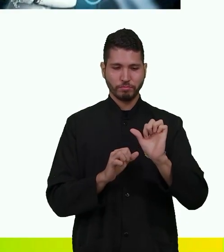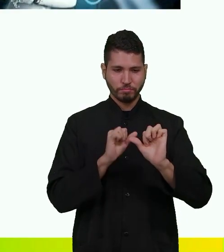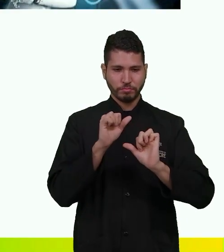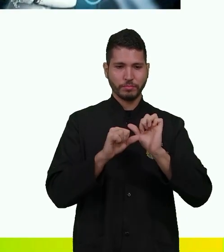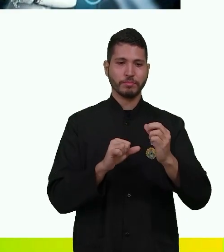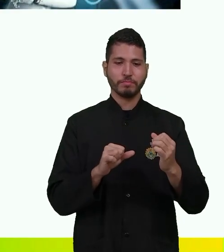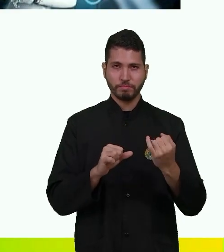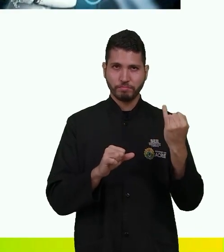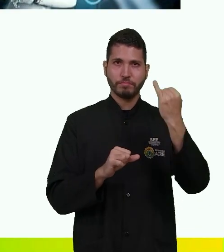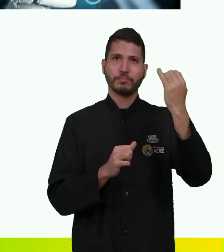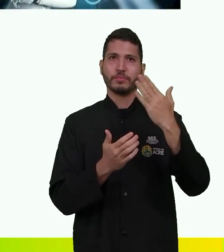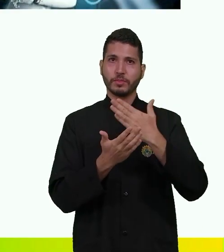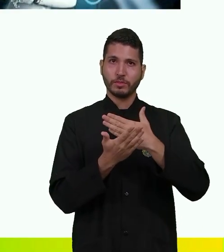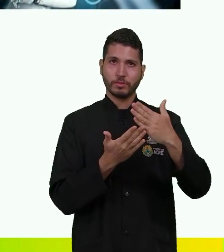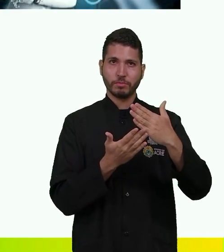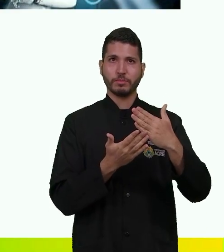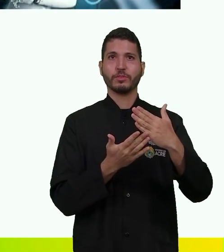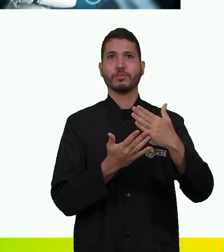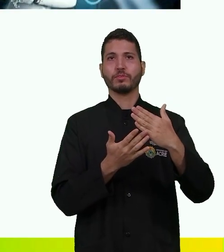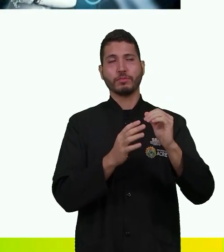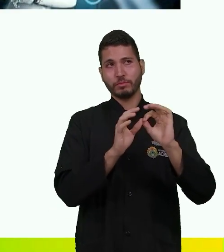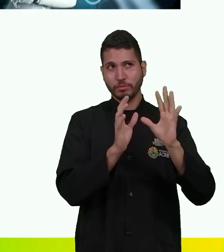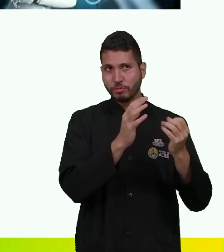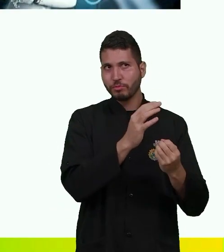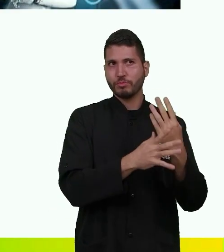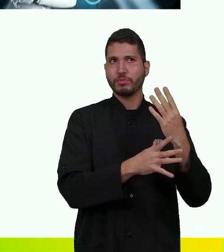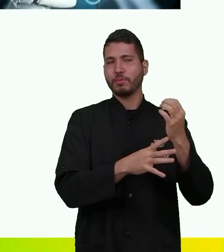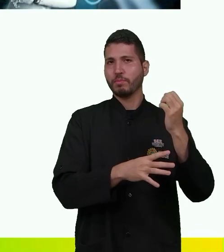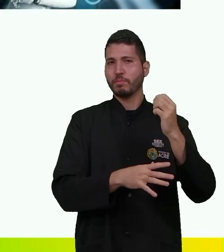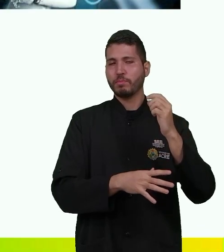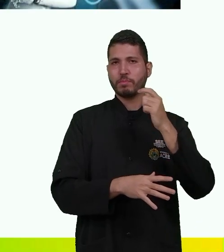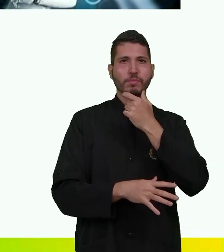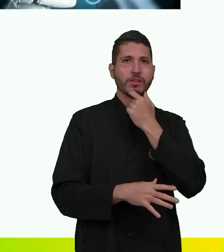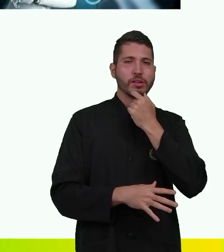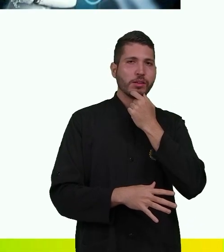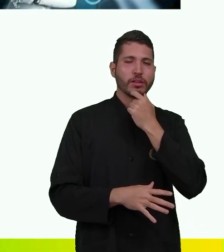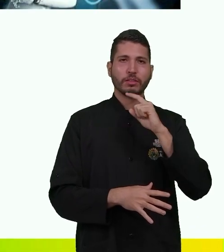na Inglaterra e se espalhou rapidamente por todo o mundo.